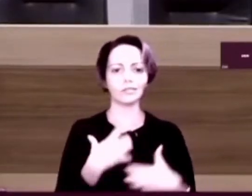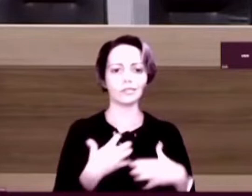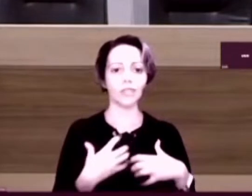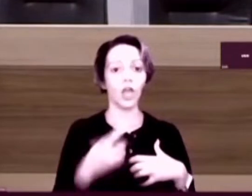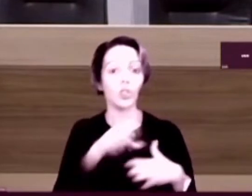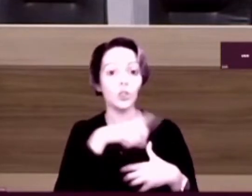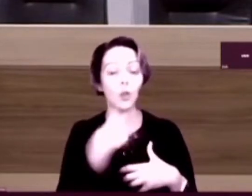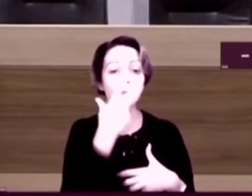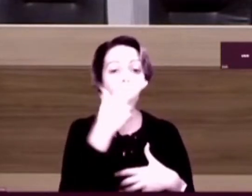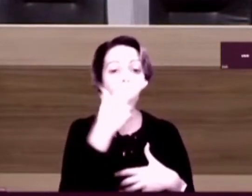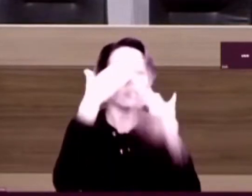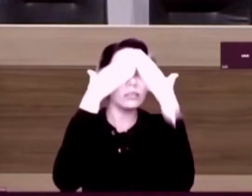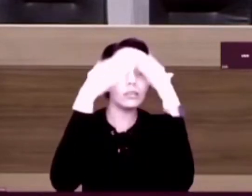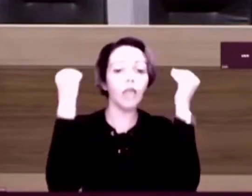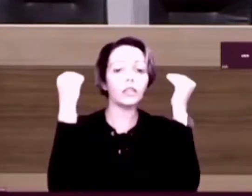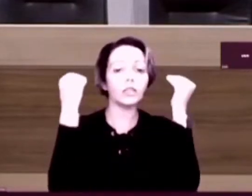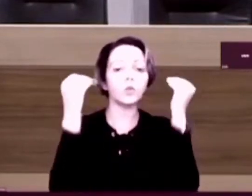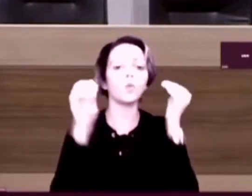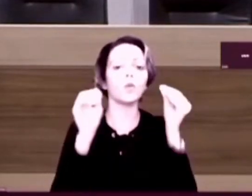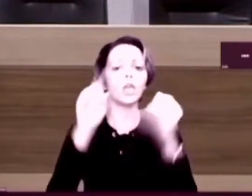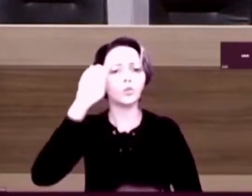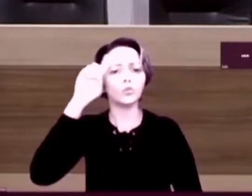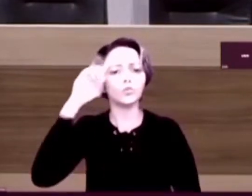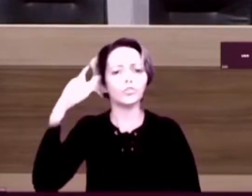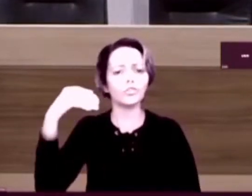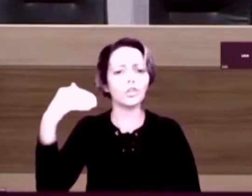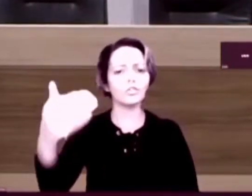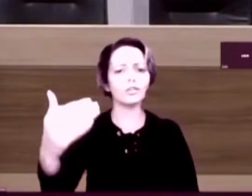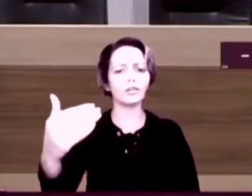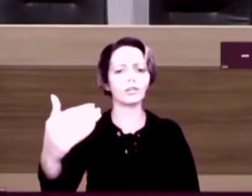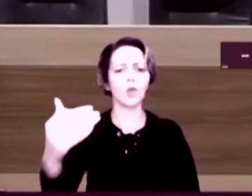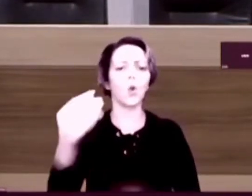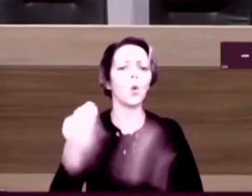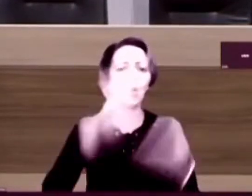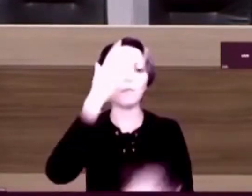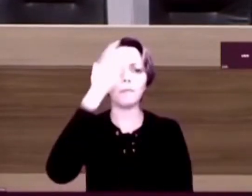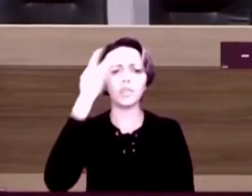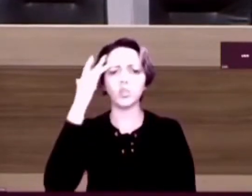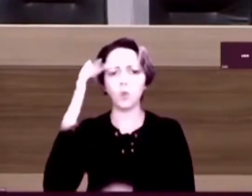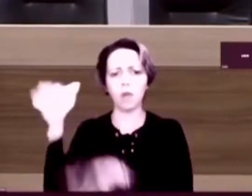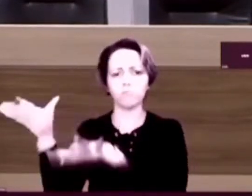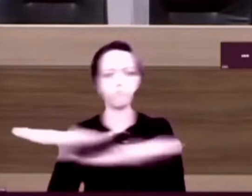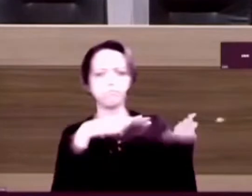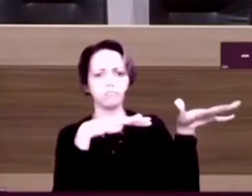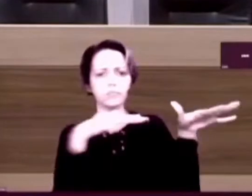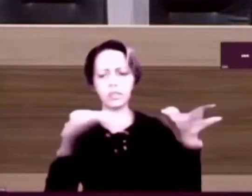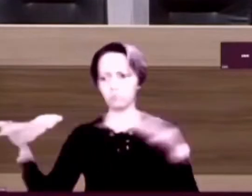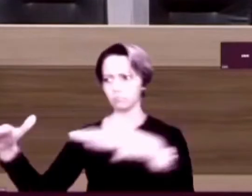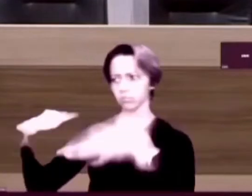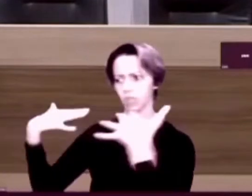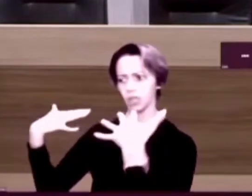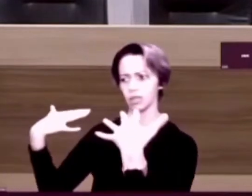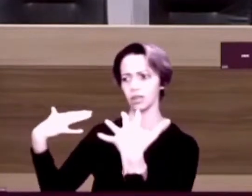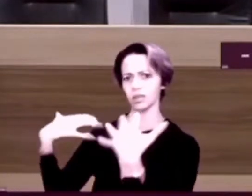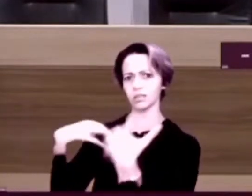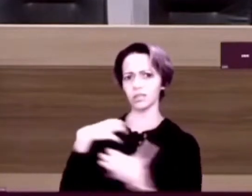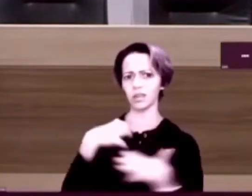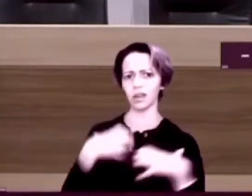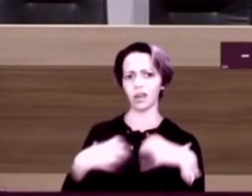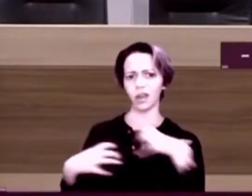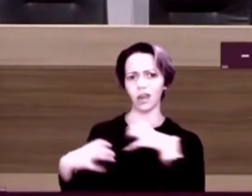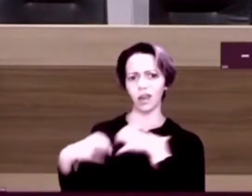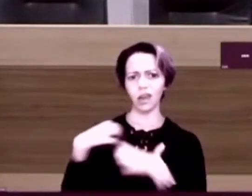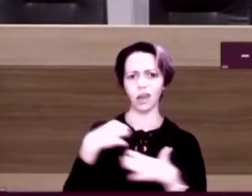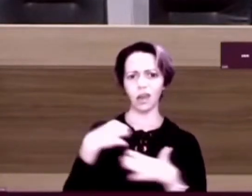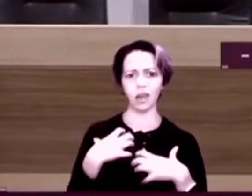esclarecer as implicações que as notícias falsas tem um processo eleitoral para o promotor as fake News sempre